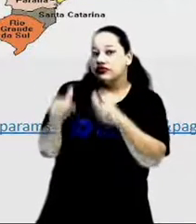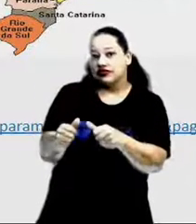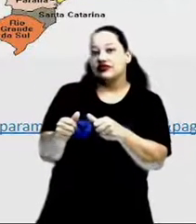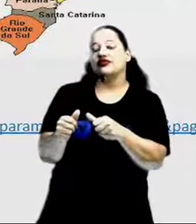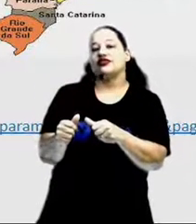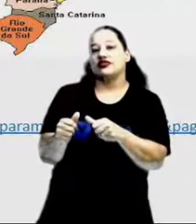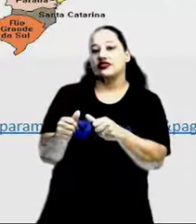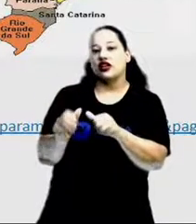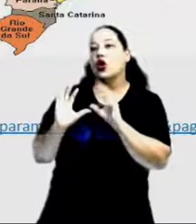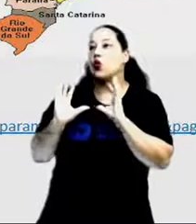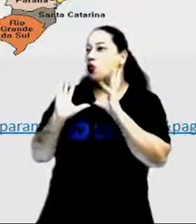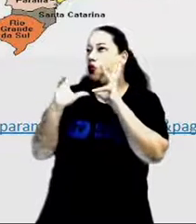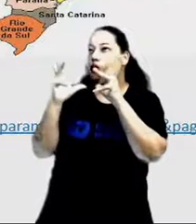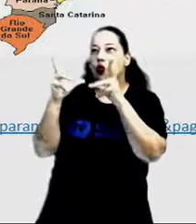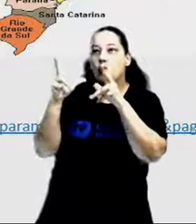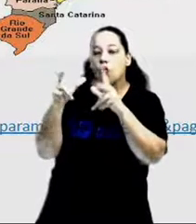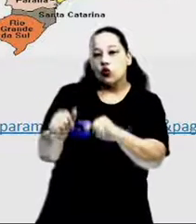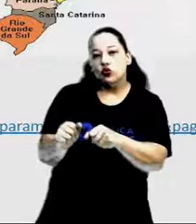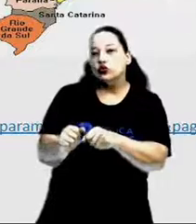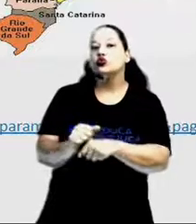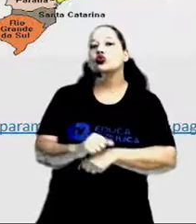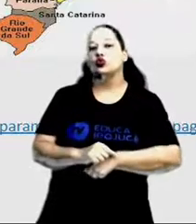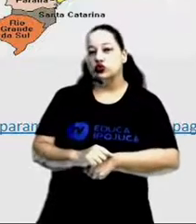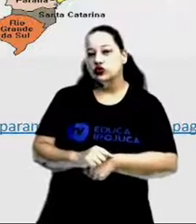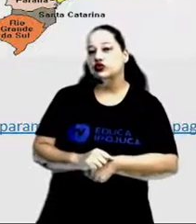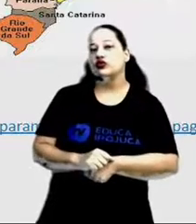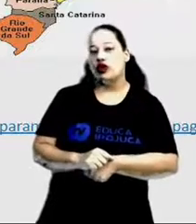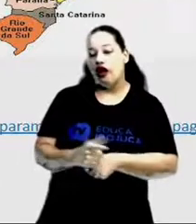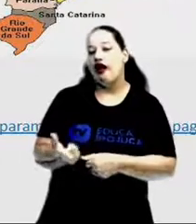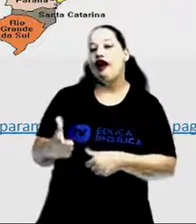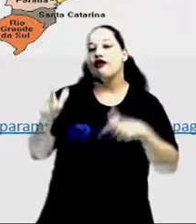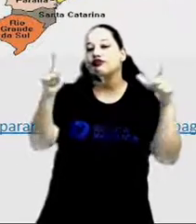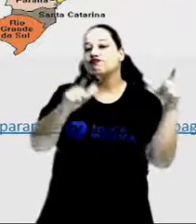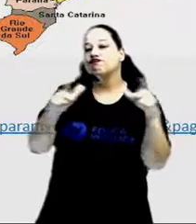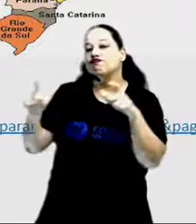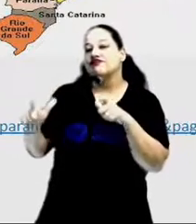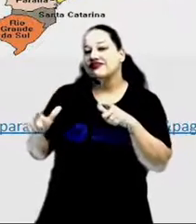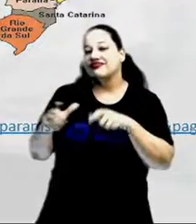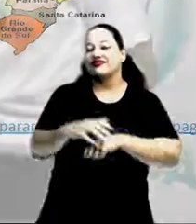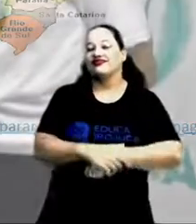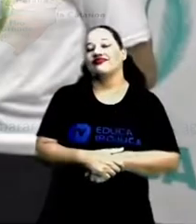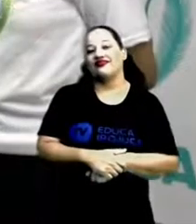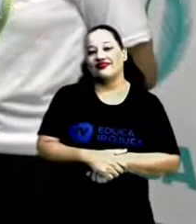representação total de um território.